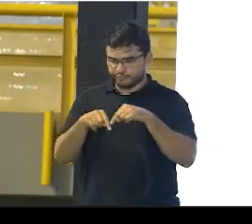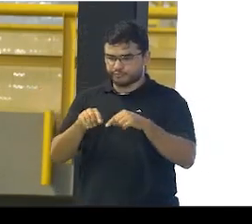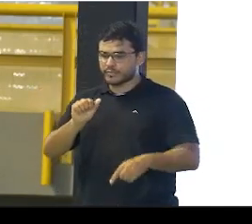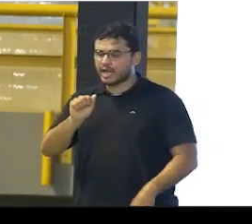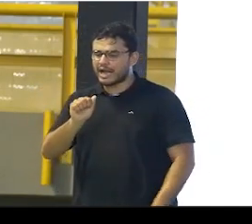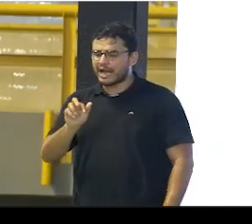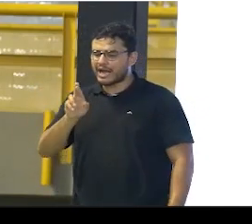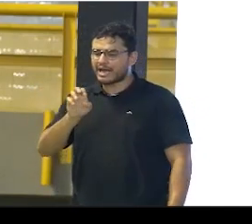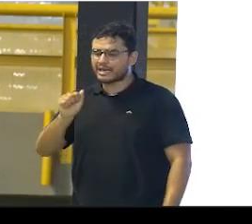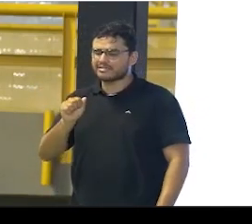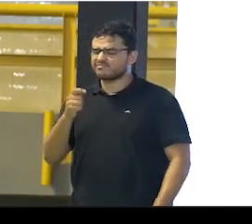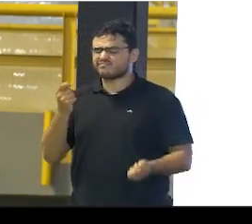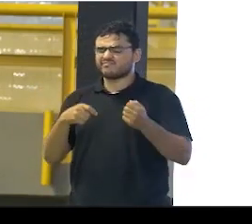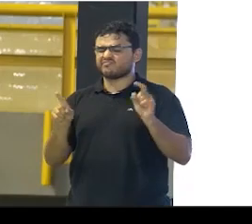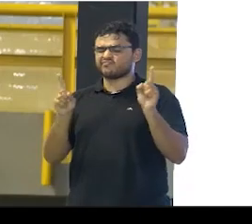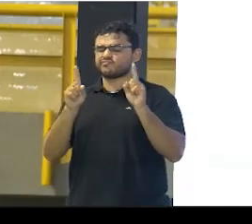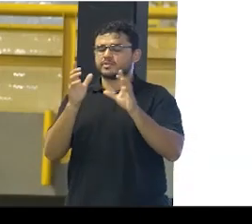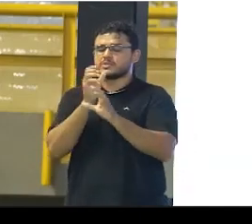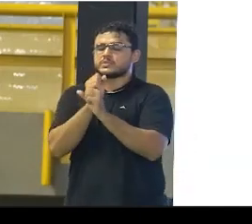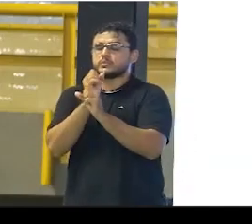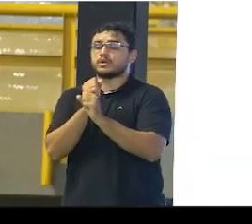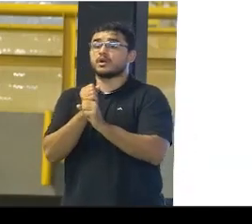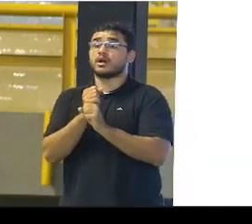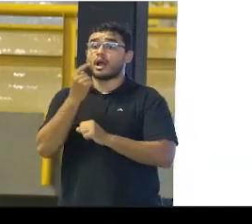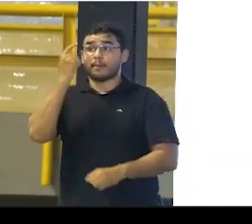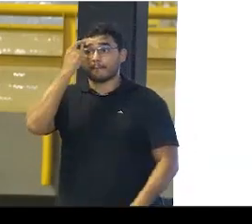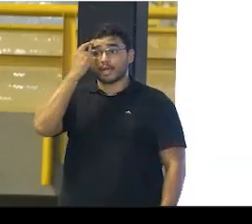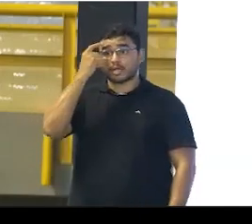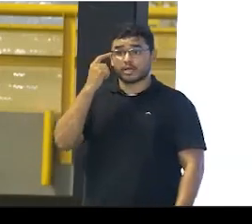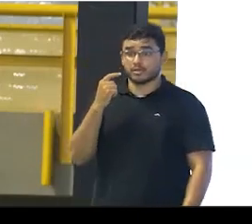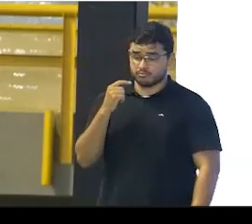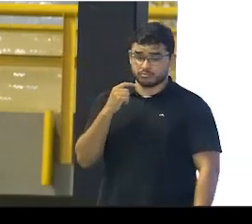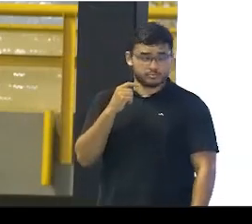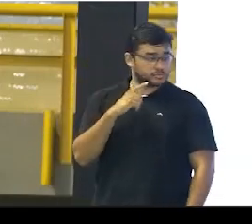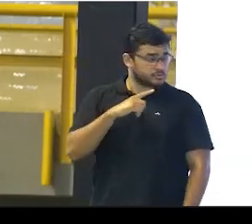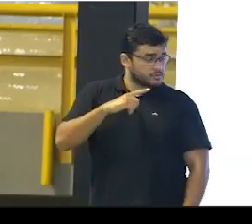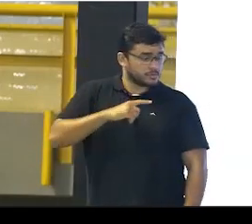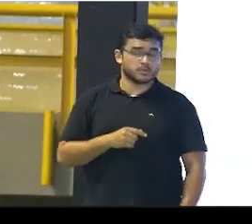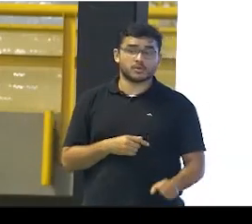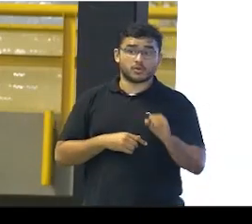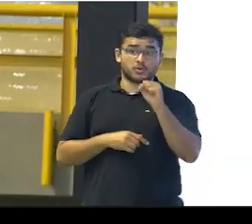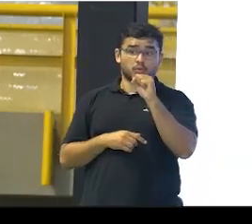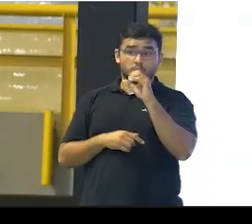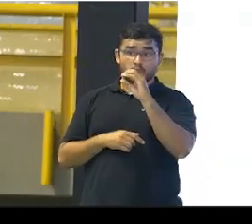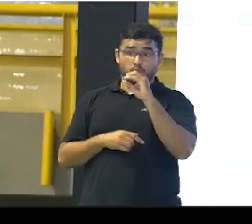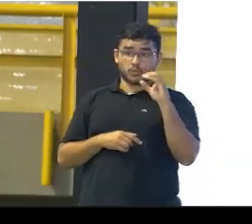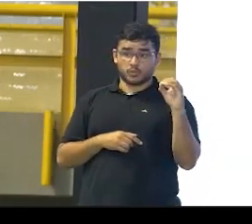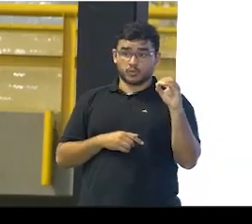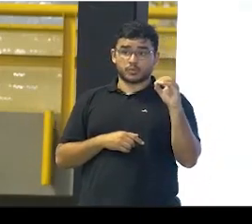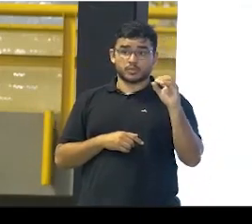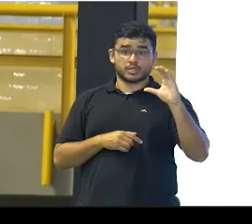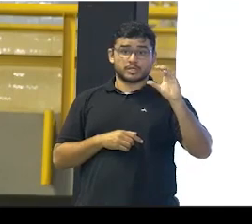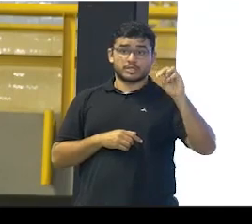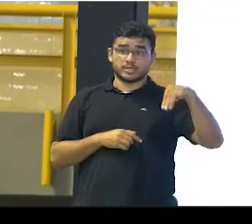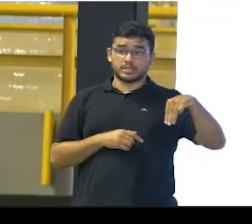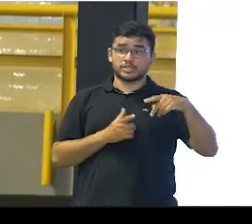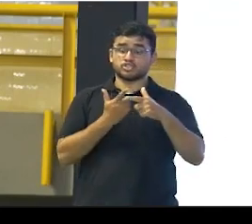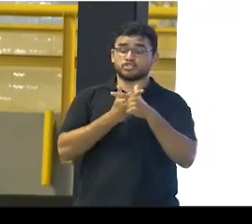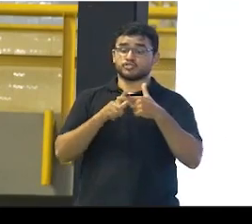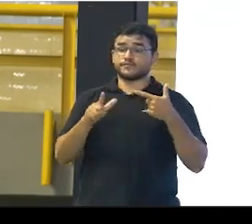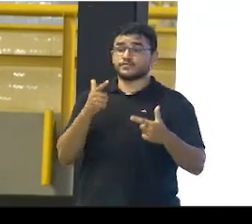um triângulo retângulo. Se você tiver um triângulo retângulo e encaixar outro triângulo retângulo, que figura